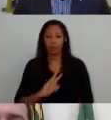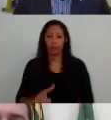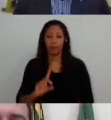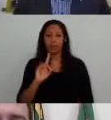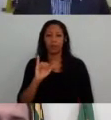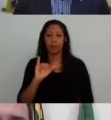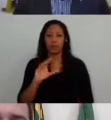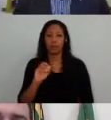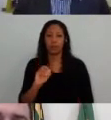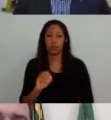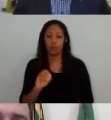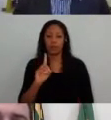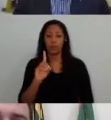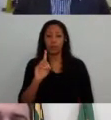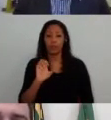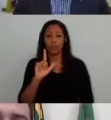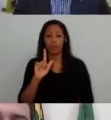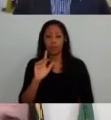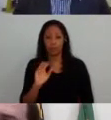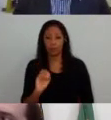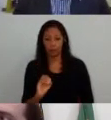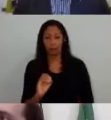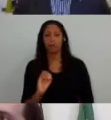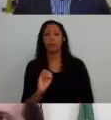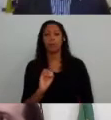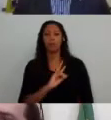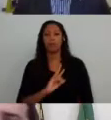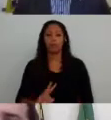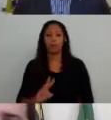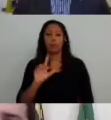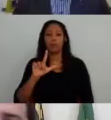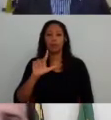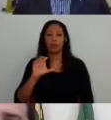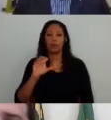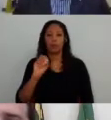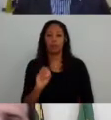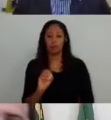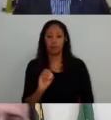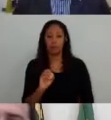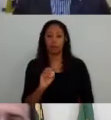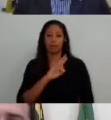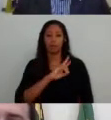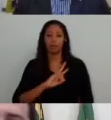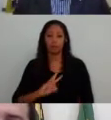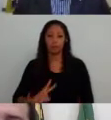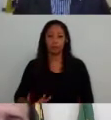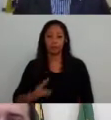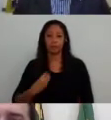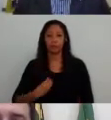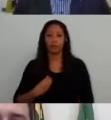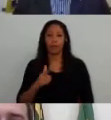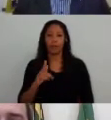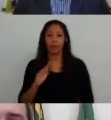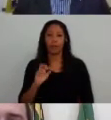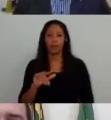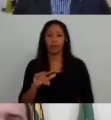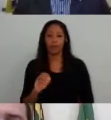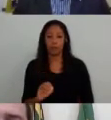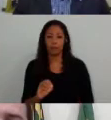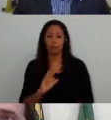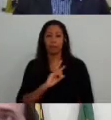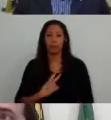vereador Diego, vereador Léo, aqui presente aqui vereador Afrânio, vereador